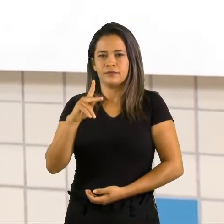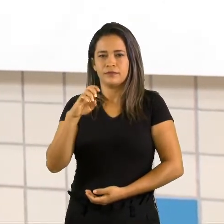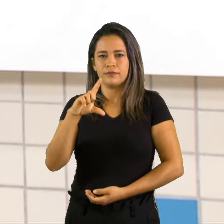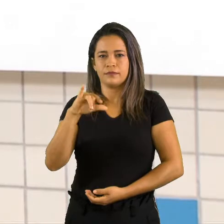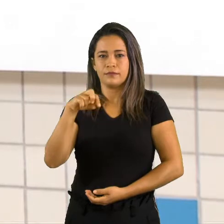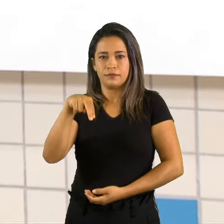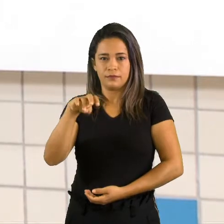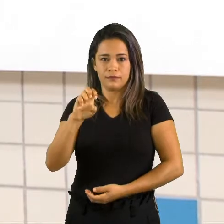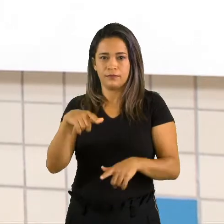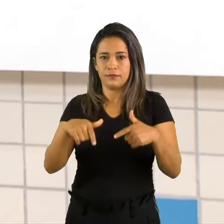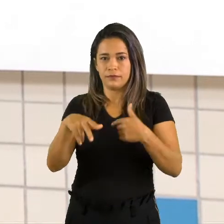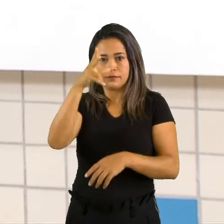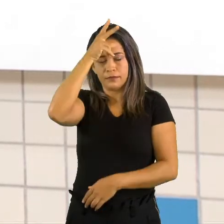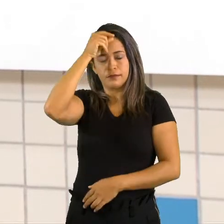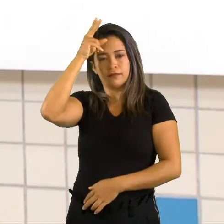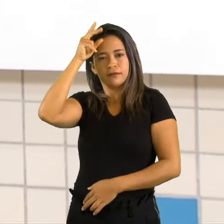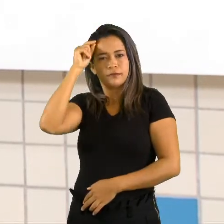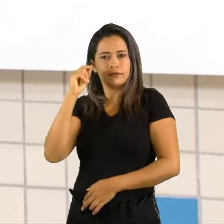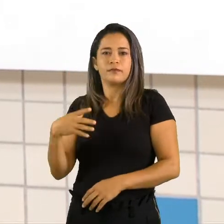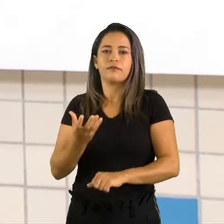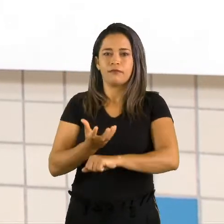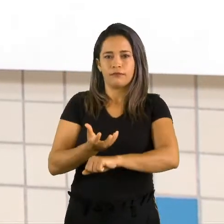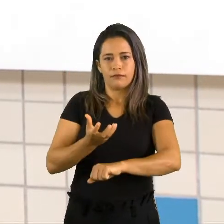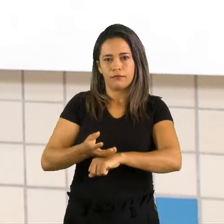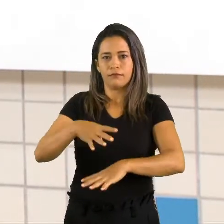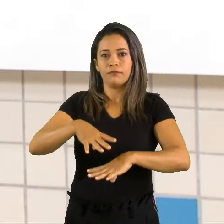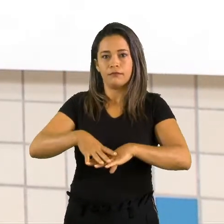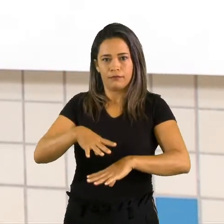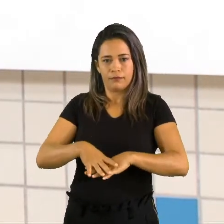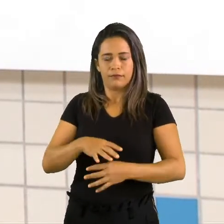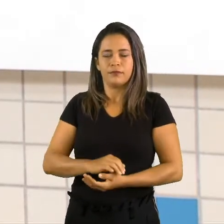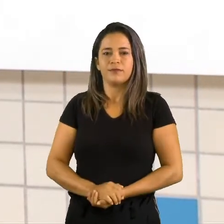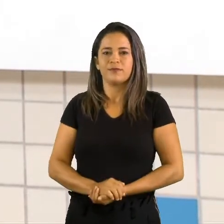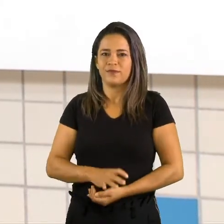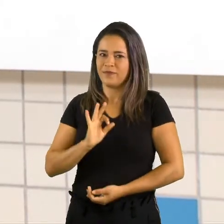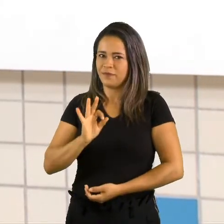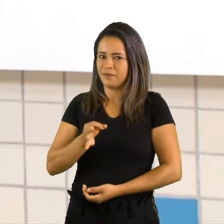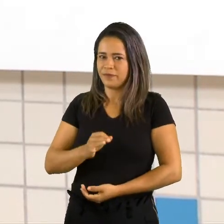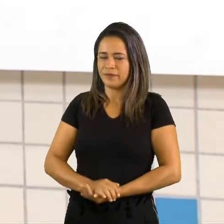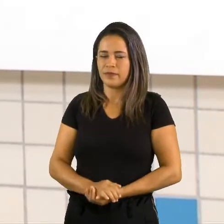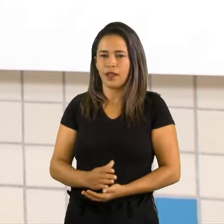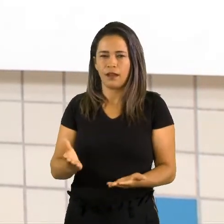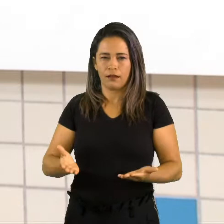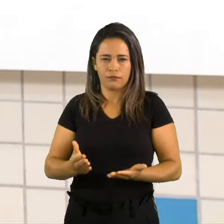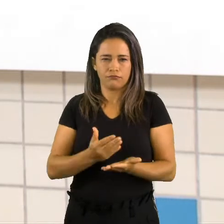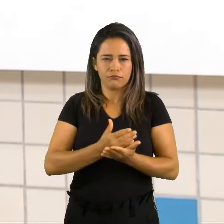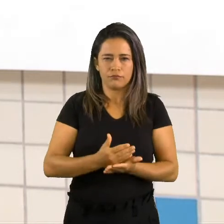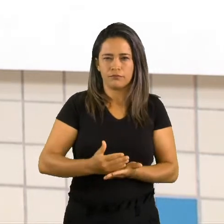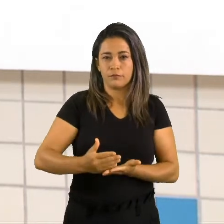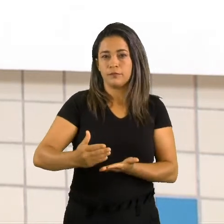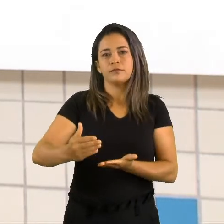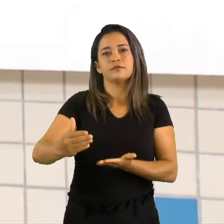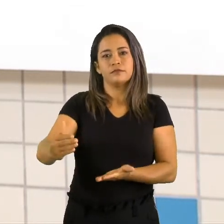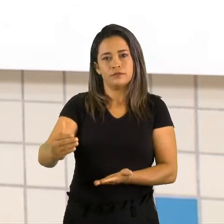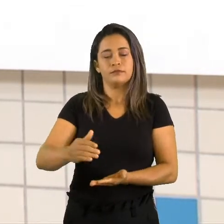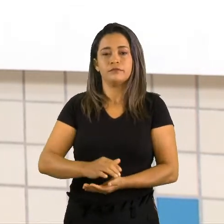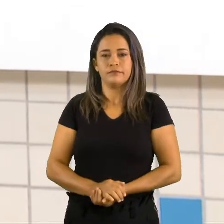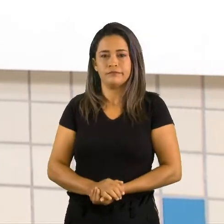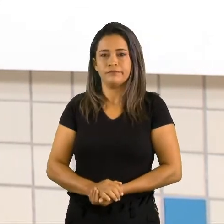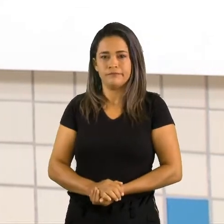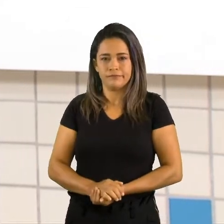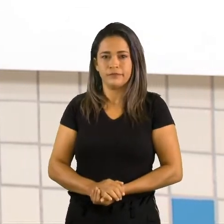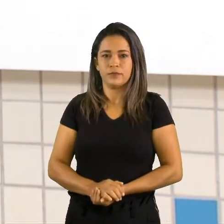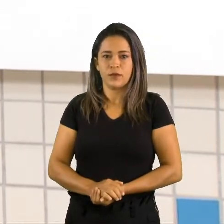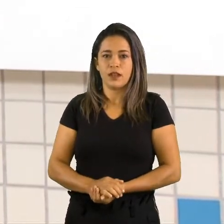rede municipal e nós estamos trabalhando com componente curricular matemática, certo? Nós iremos dar continuidade